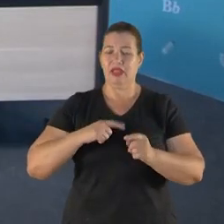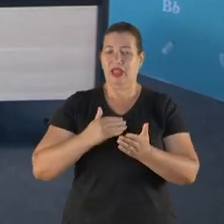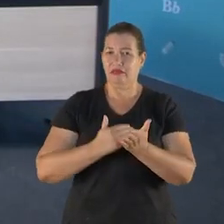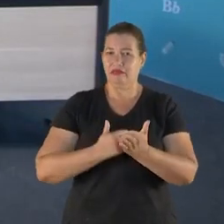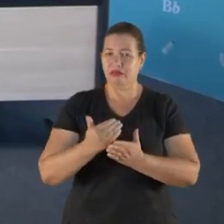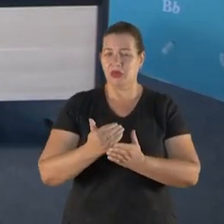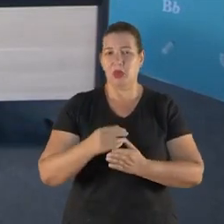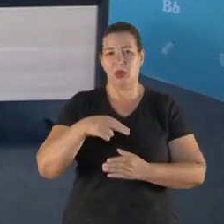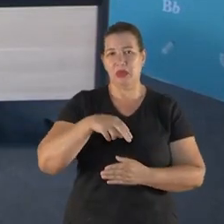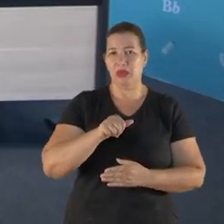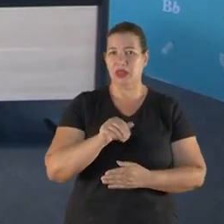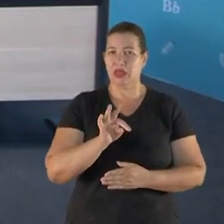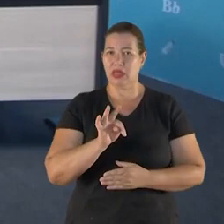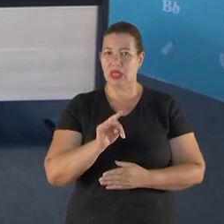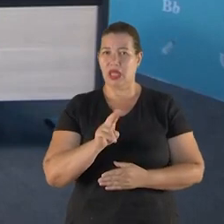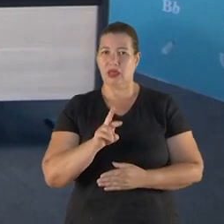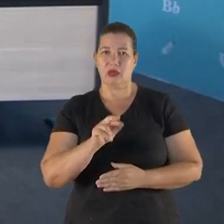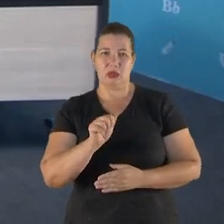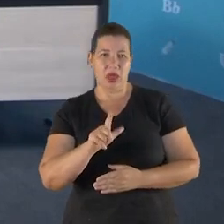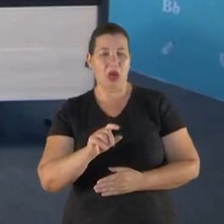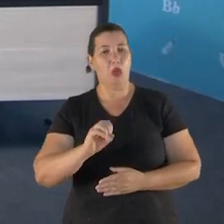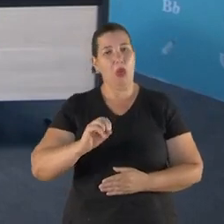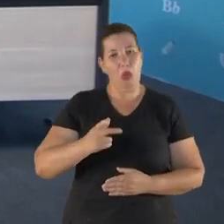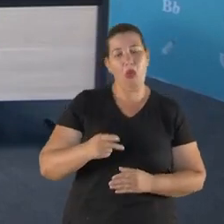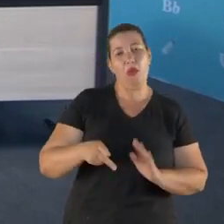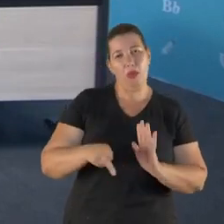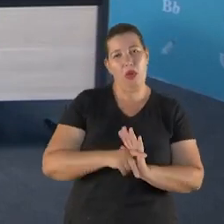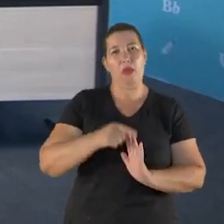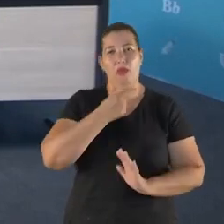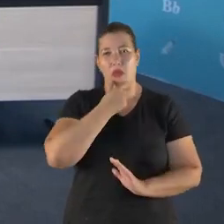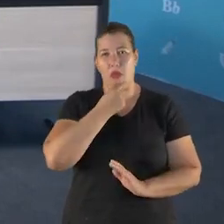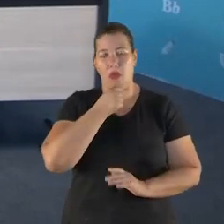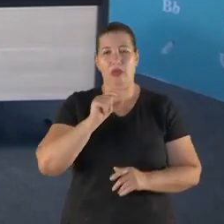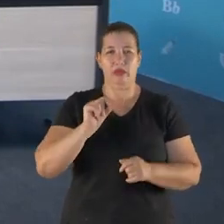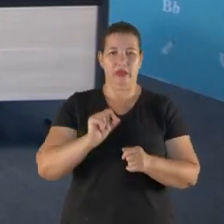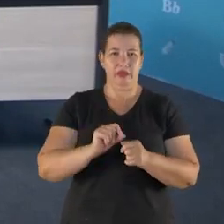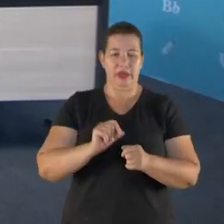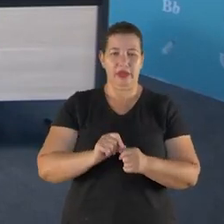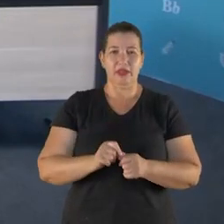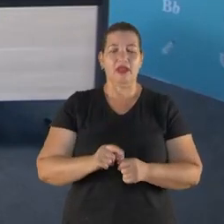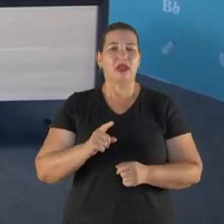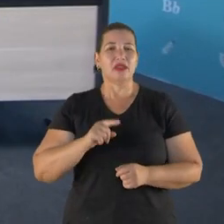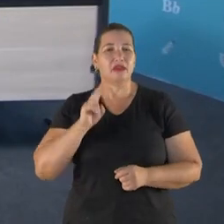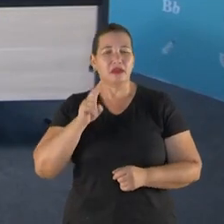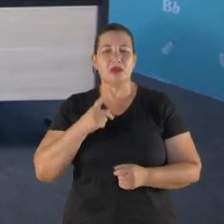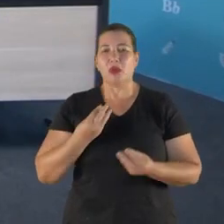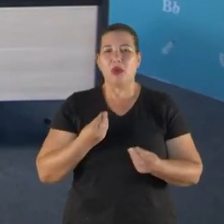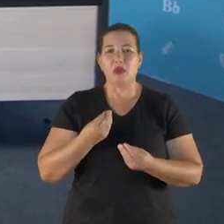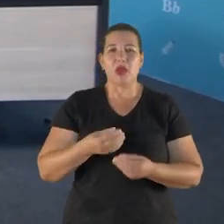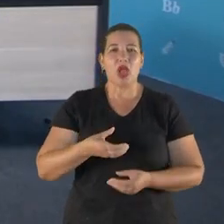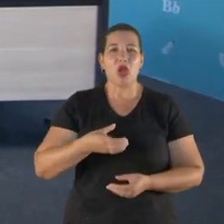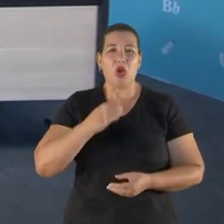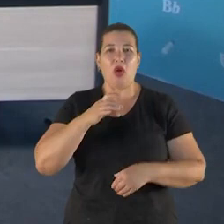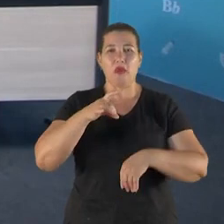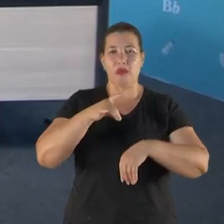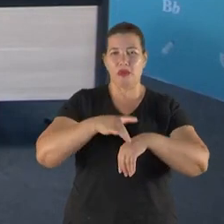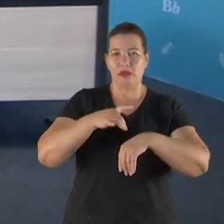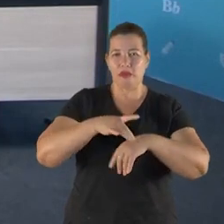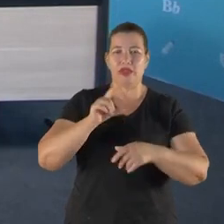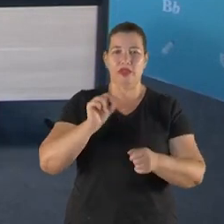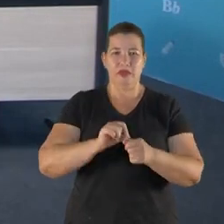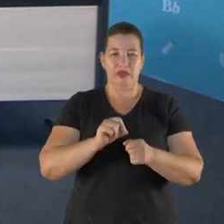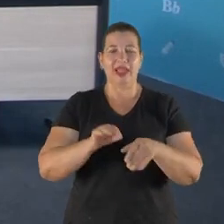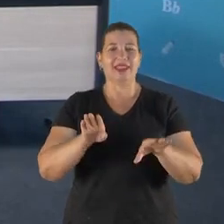uma origem, natural ou artificial. Vimos como é feito um copo de vidro e